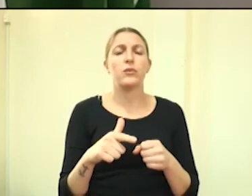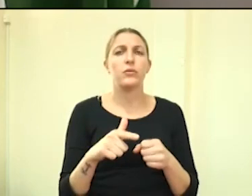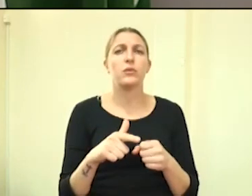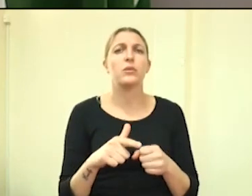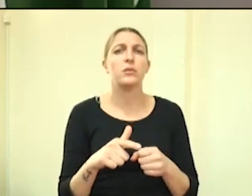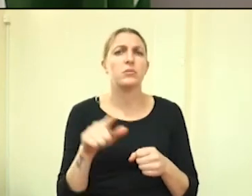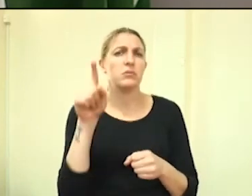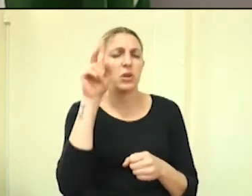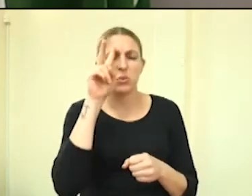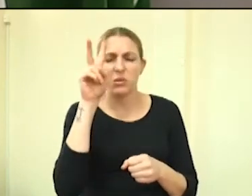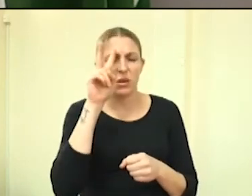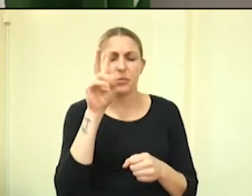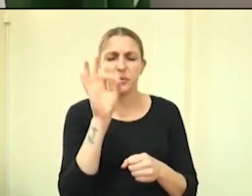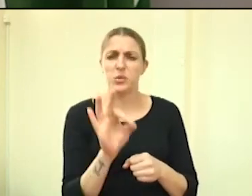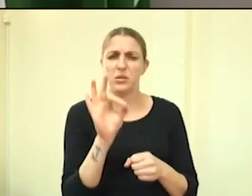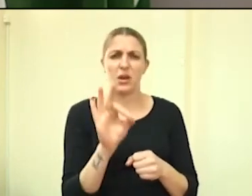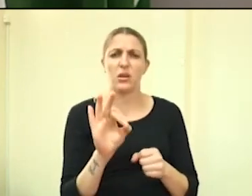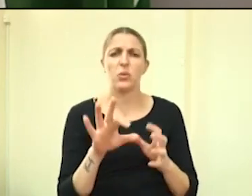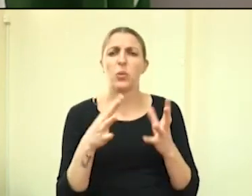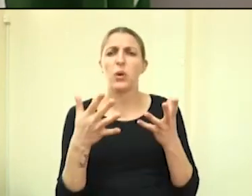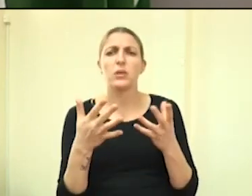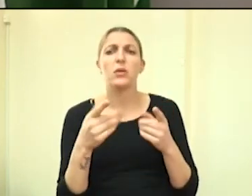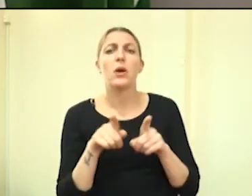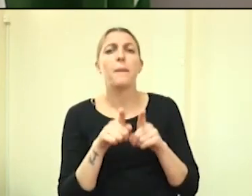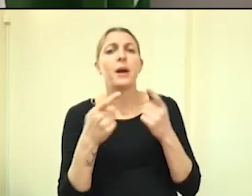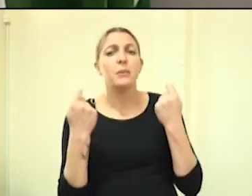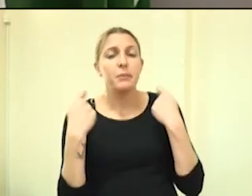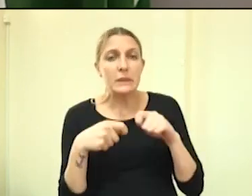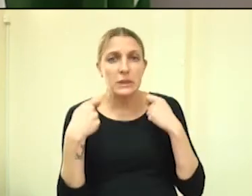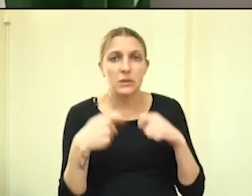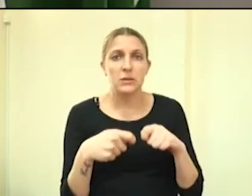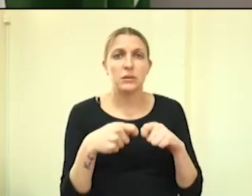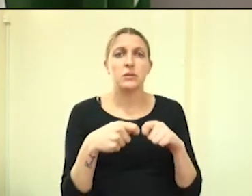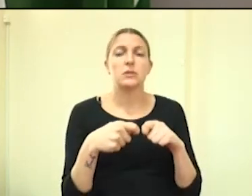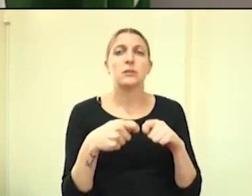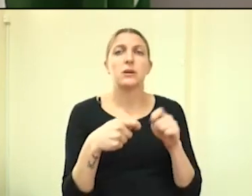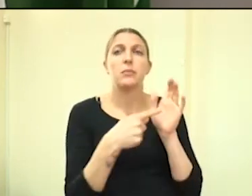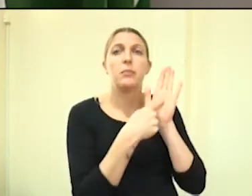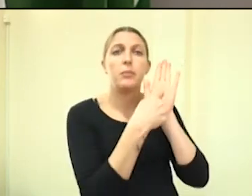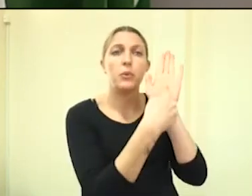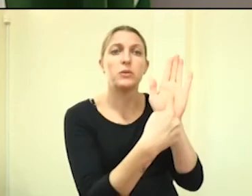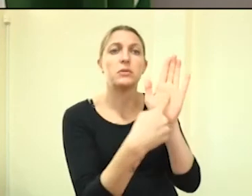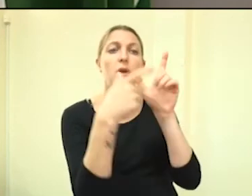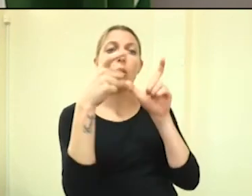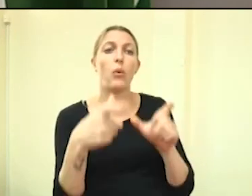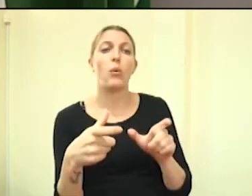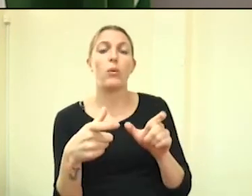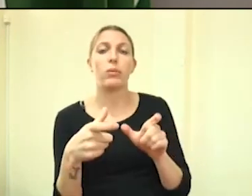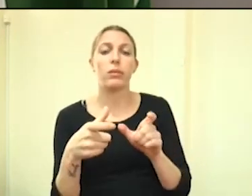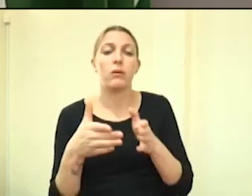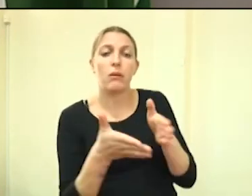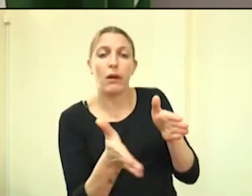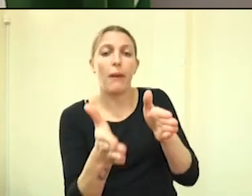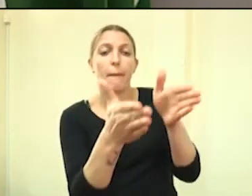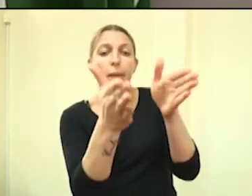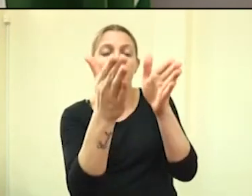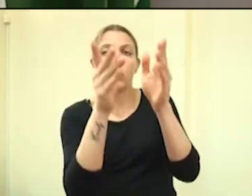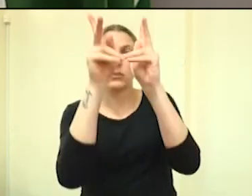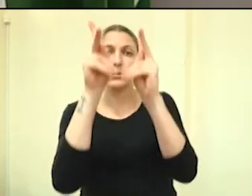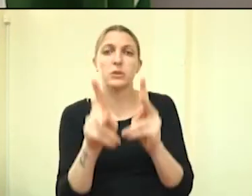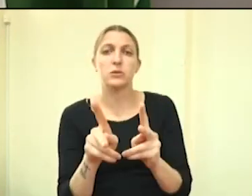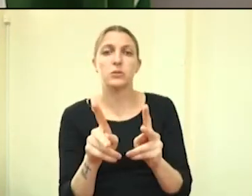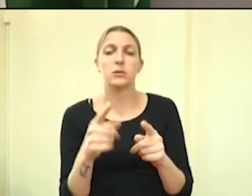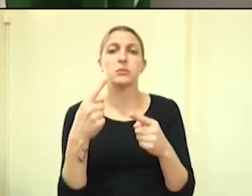foi, justamente a necessidade que se faz da indicação para onde as pessoas devem ir. Porque se